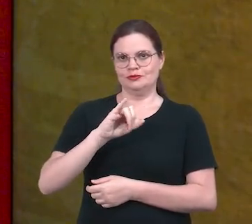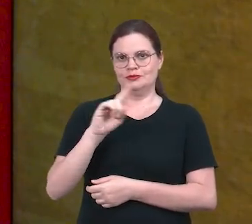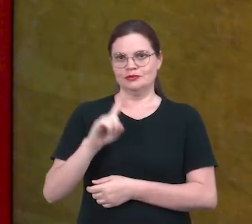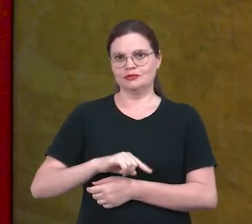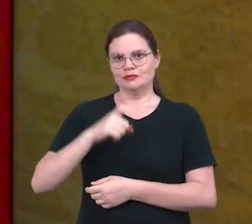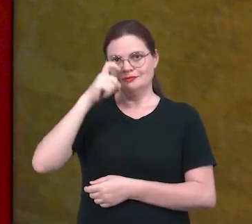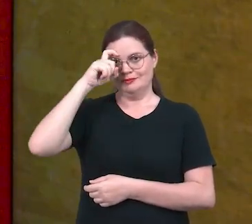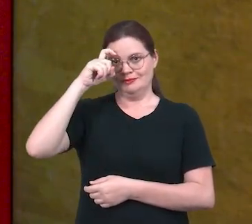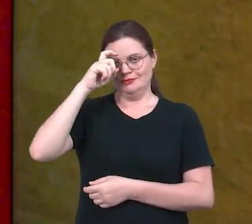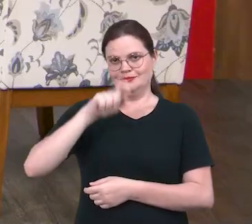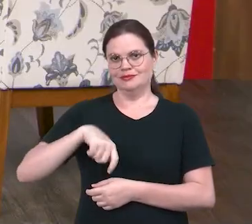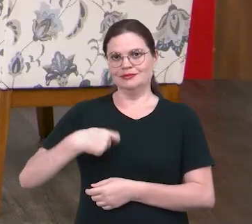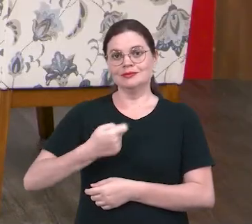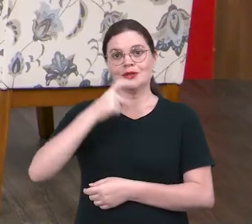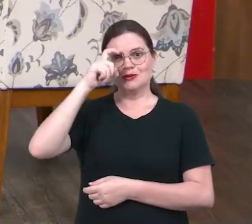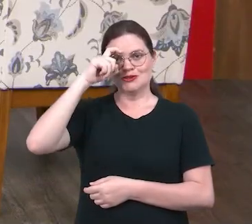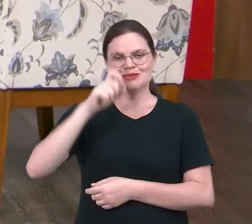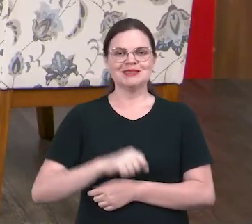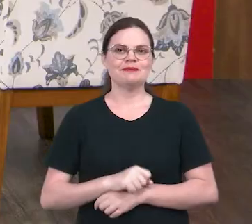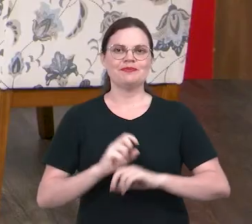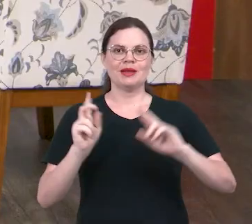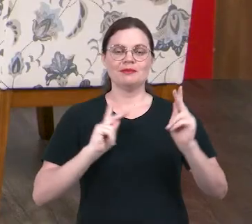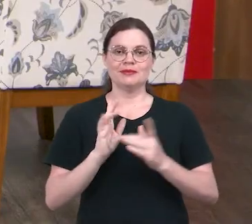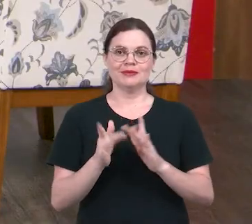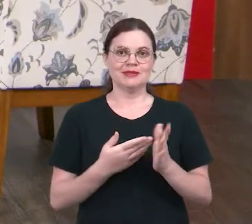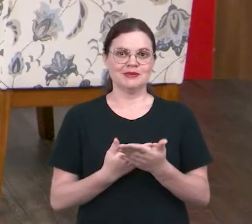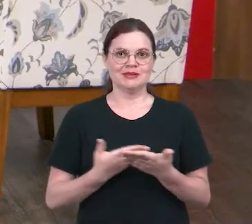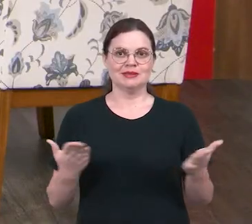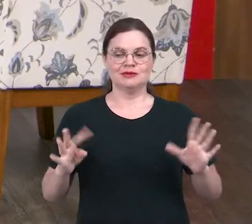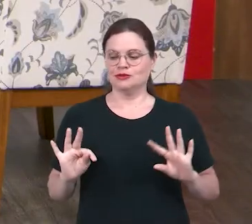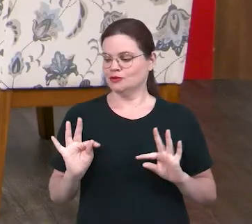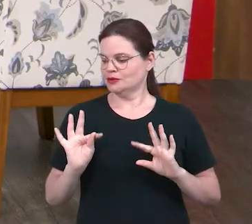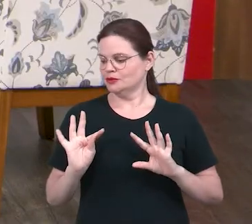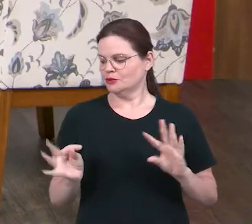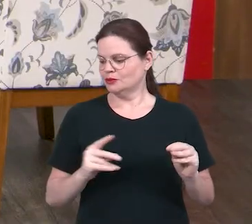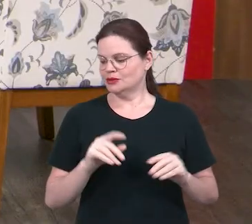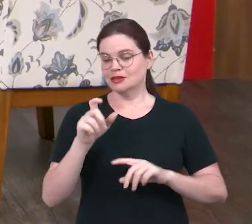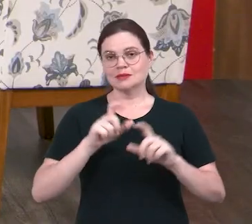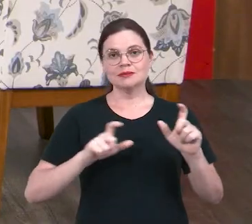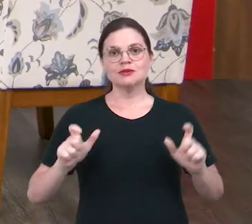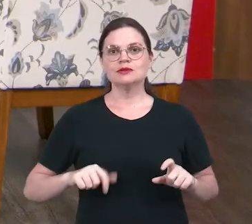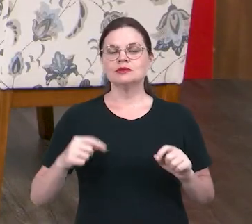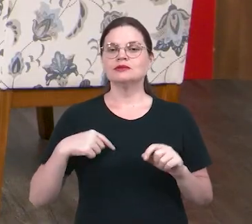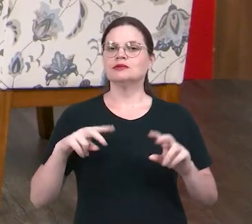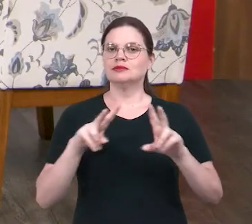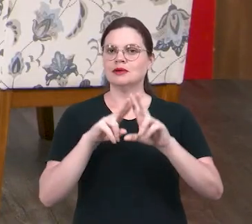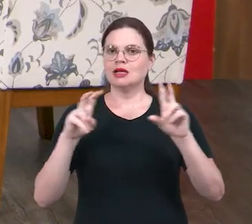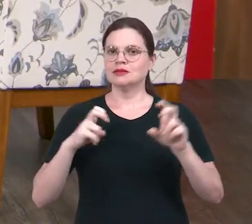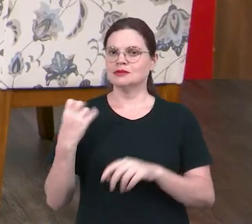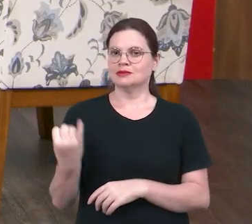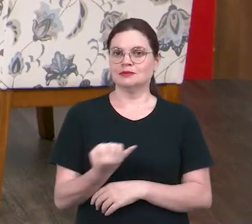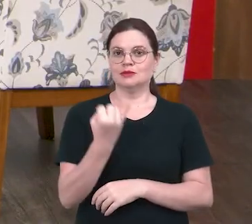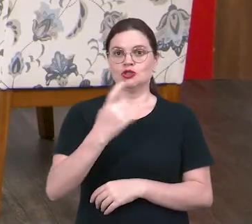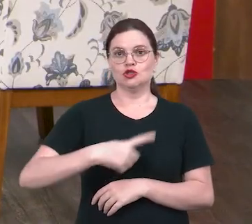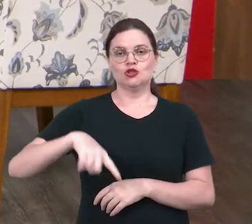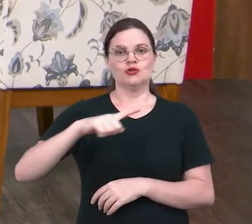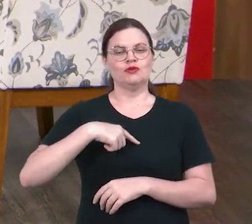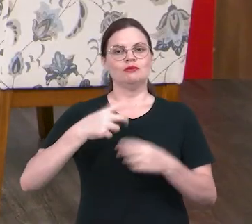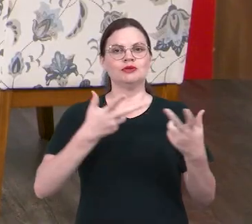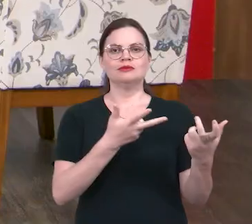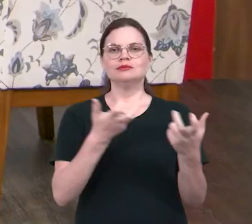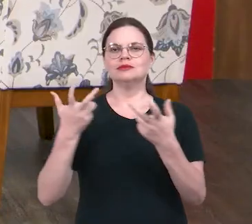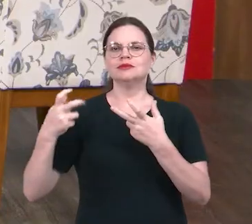poderá. Diniz, a paz do Senhor. Paz do Senhor a todos. O assunto realmente é muito importante. Nós vamos ver